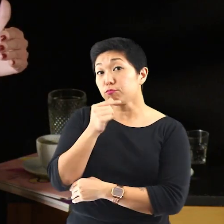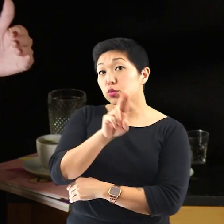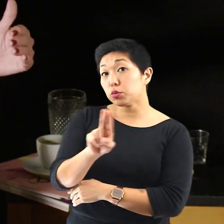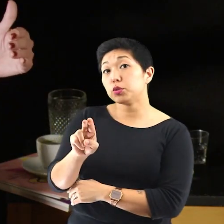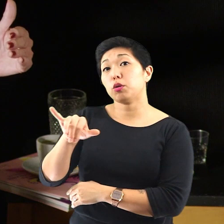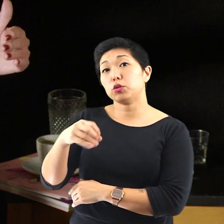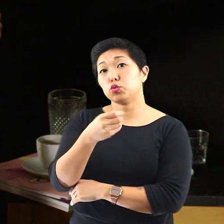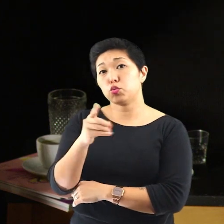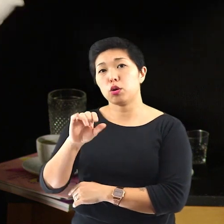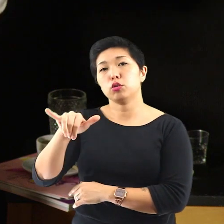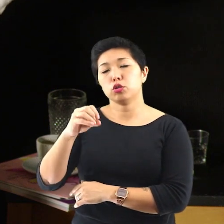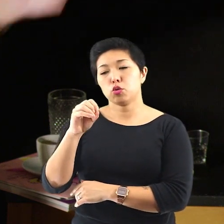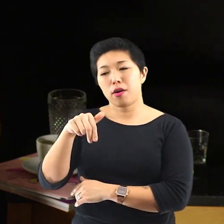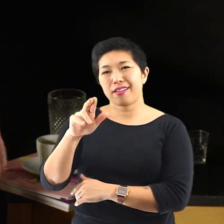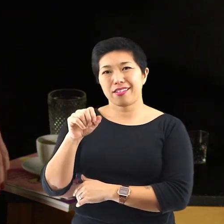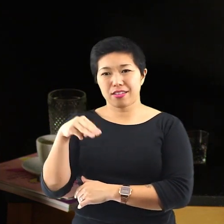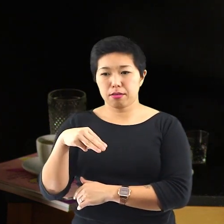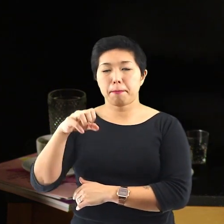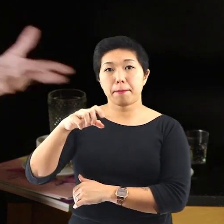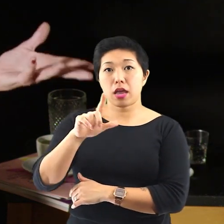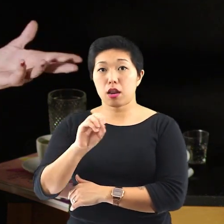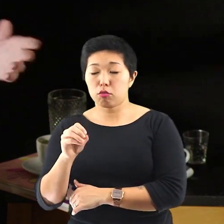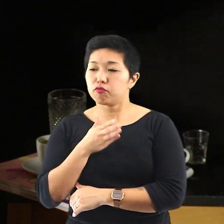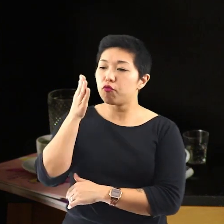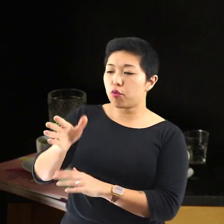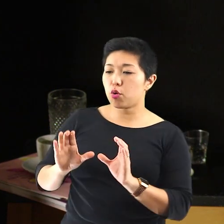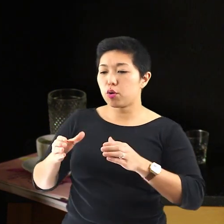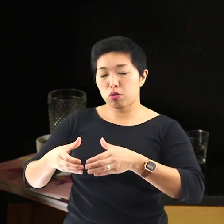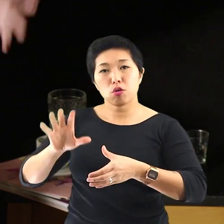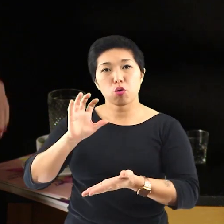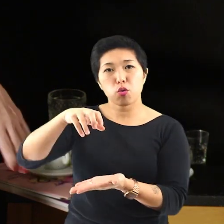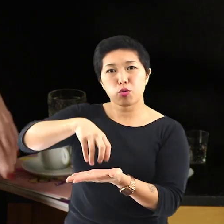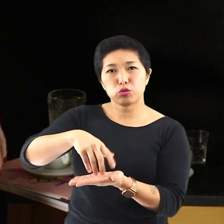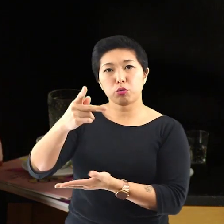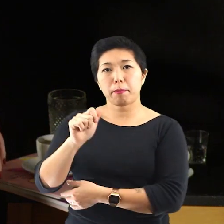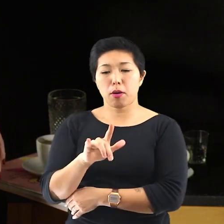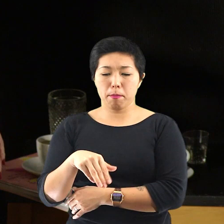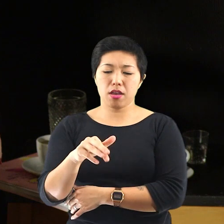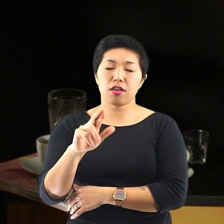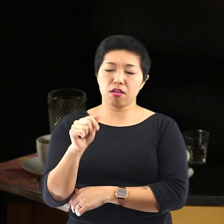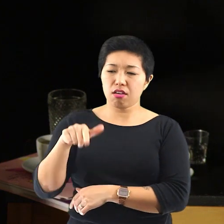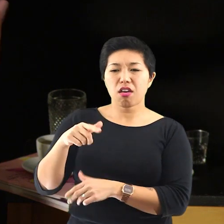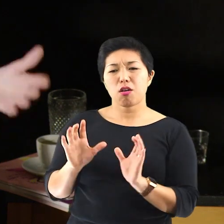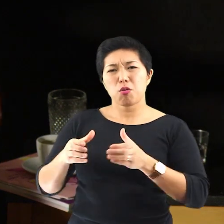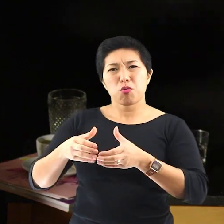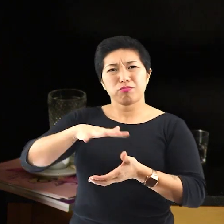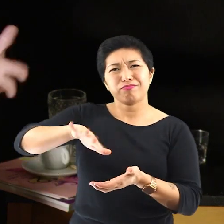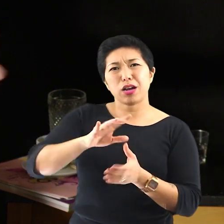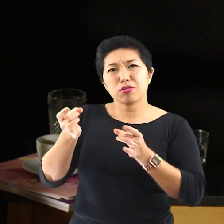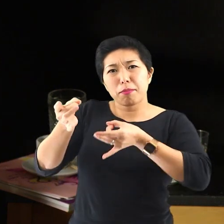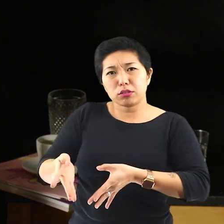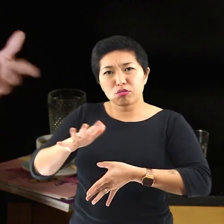era um estudante, foi para o Conjunto Palmeira, que é esse lugar completamente abandonado, e começou